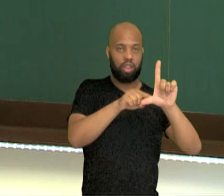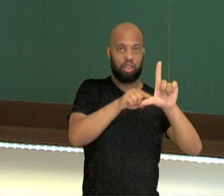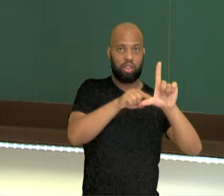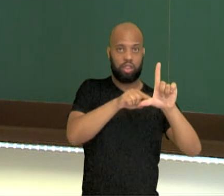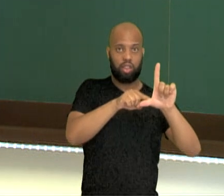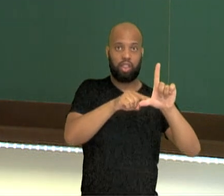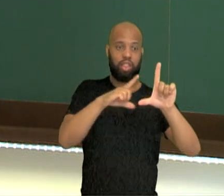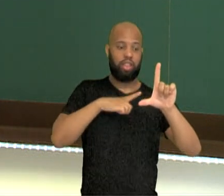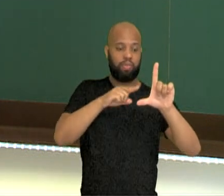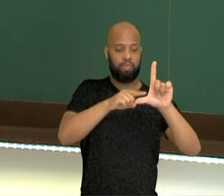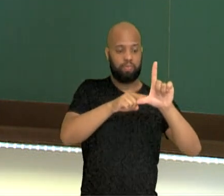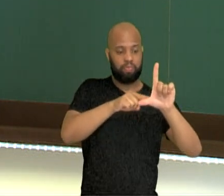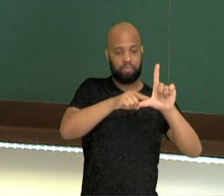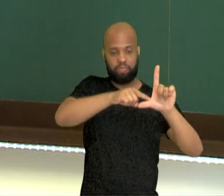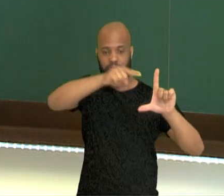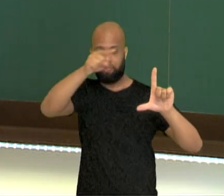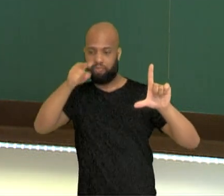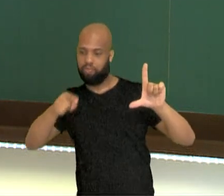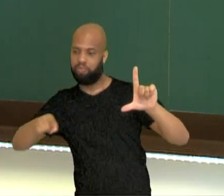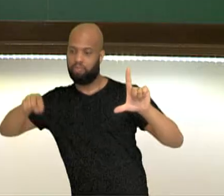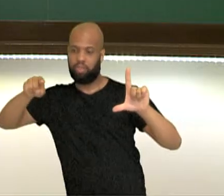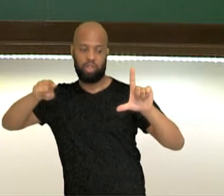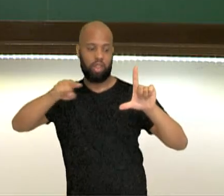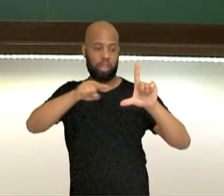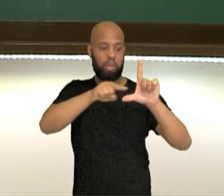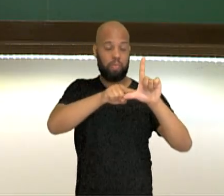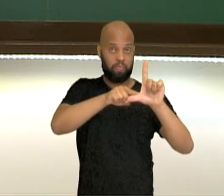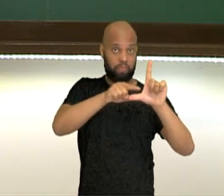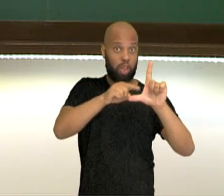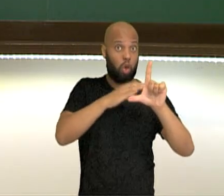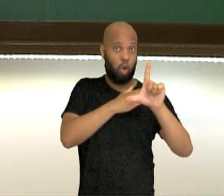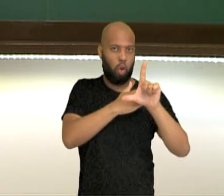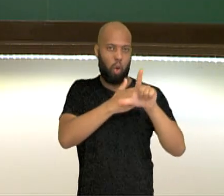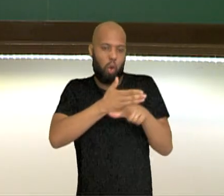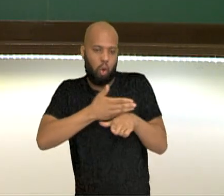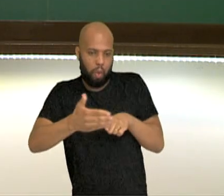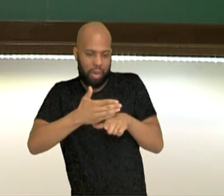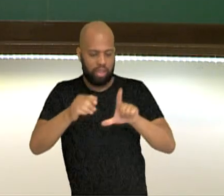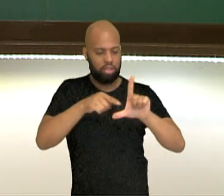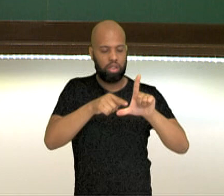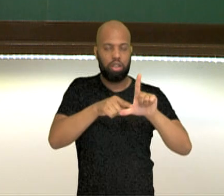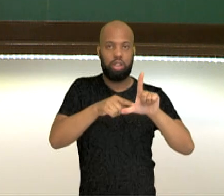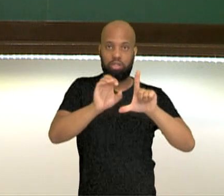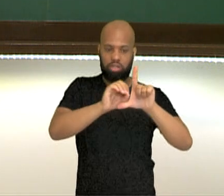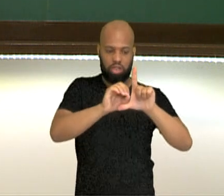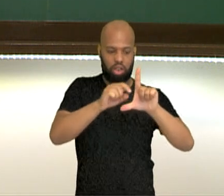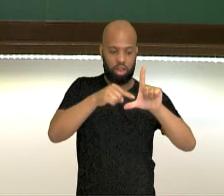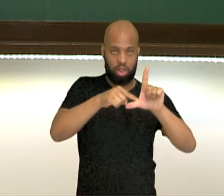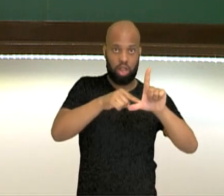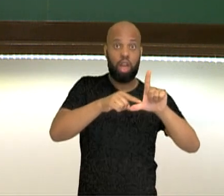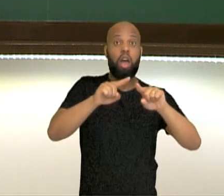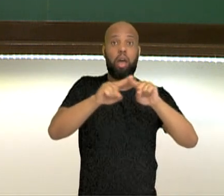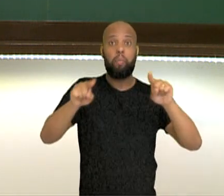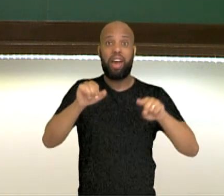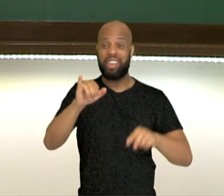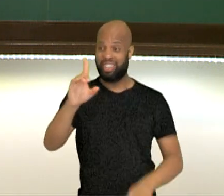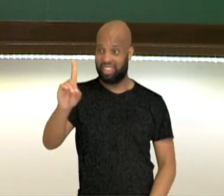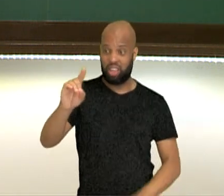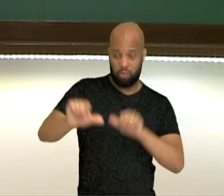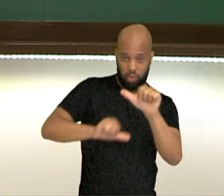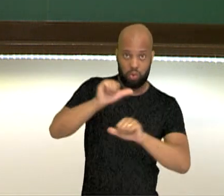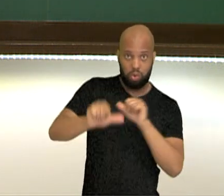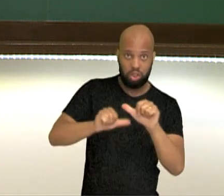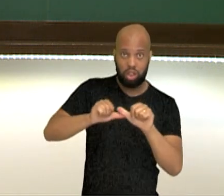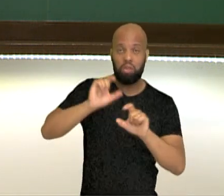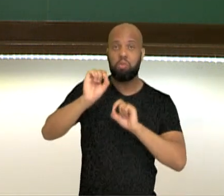X. Normalmente a gente vê a senoide mais próxima do zero, do encontro do eixo X com o eixo Y. Mas dependendo ali do